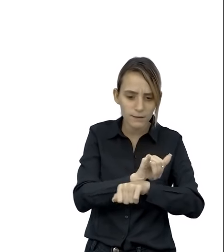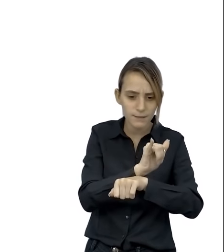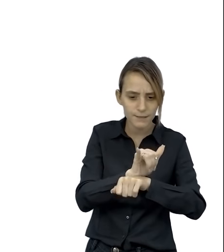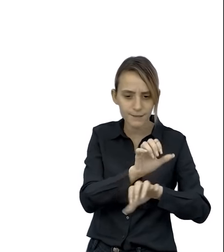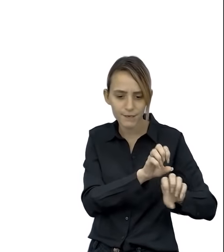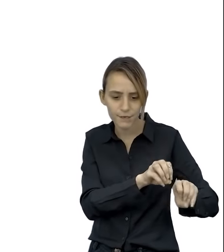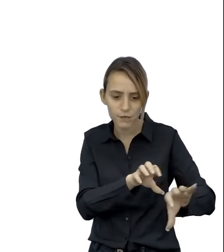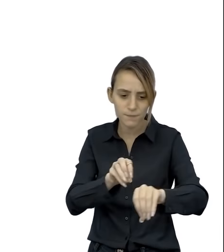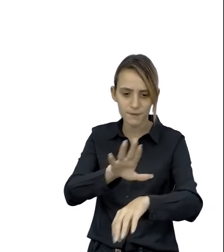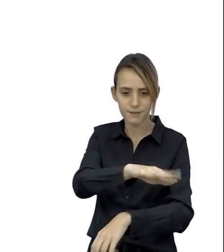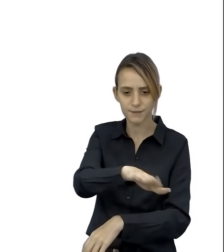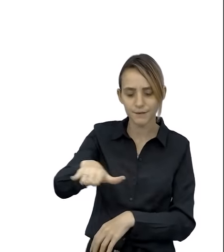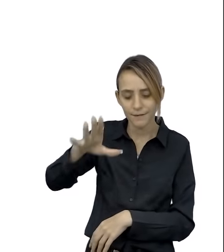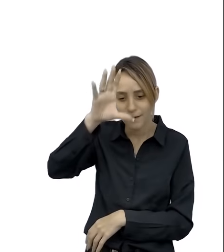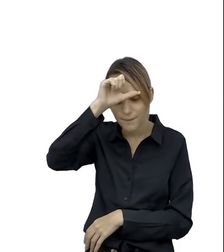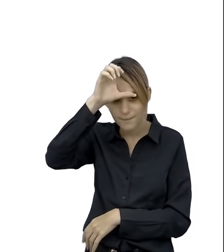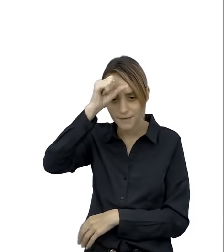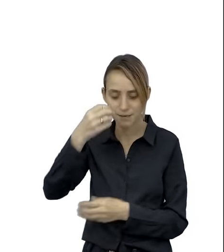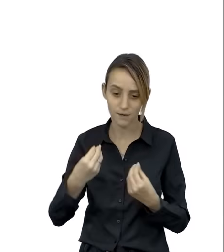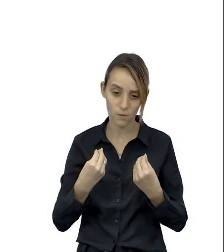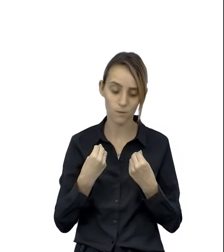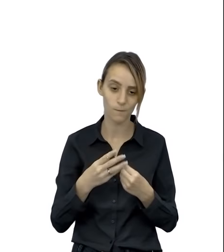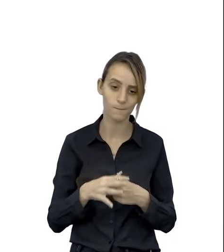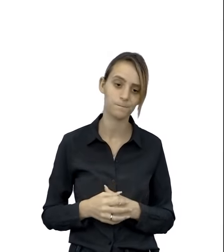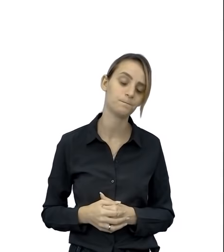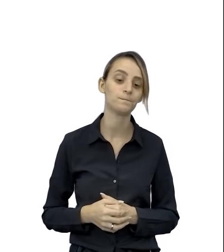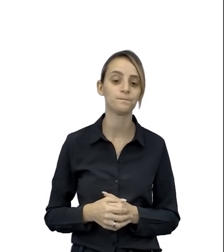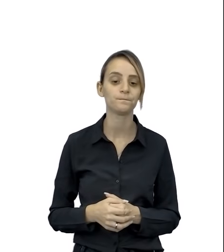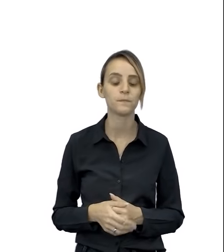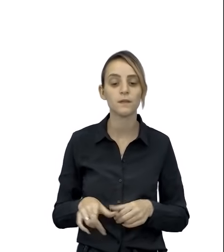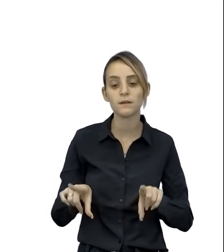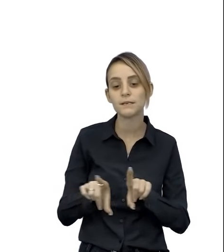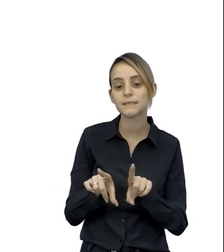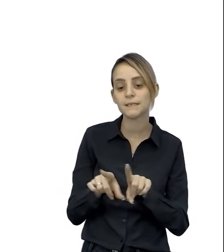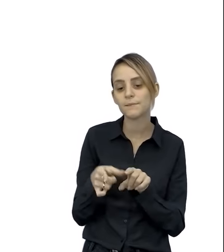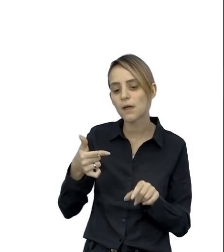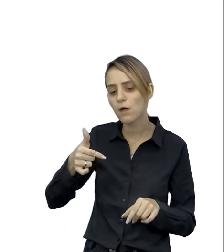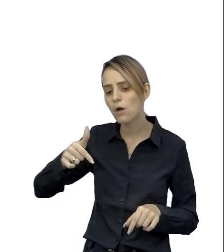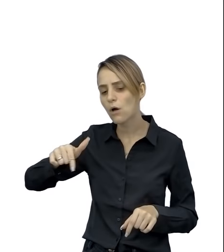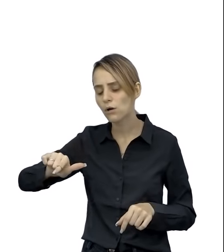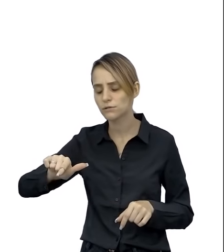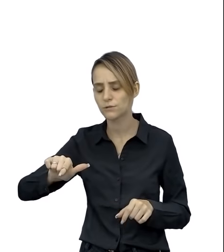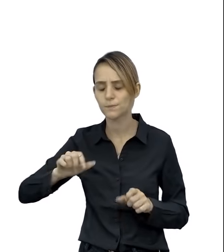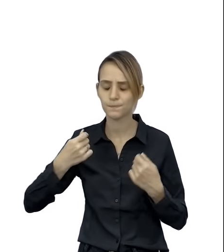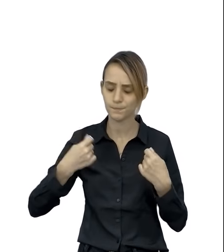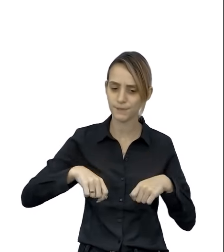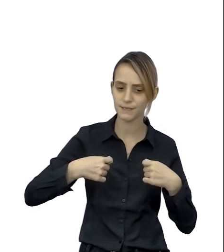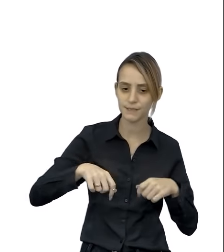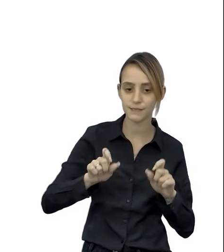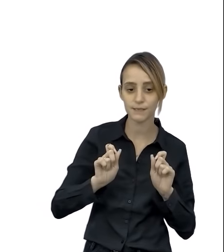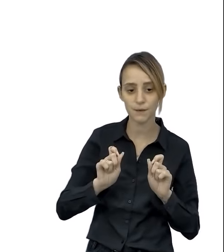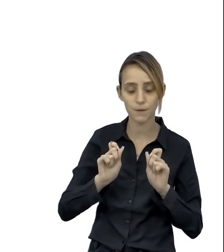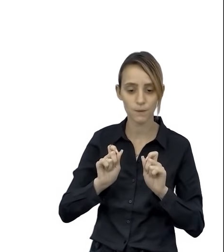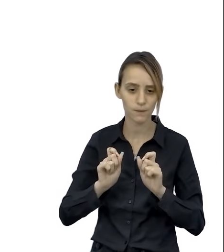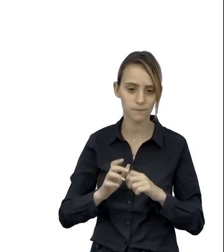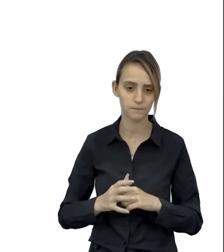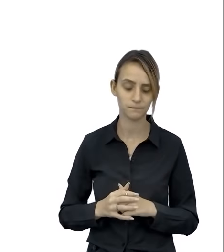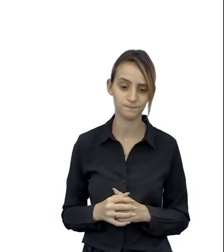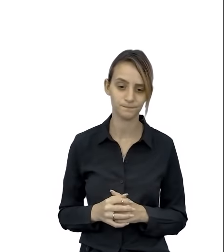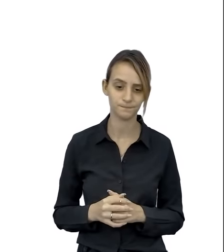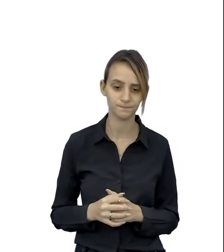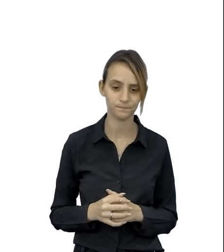potencializar a aprendizagem dos estudantes. Bom, outro aspecto que vocês precisam olhar ao mapear